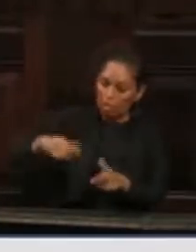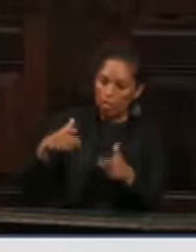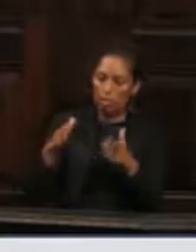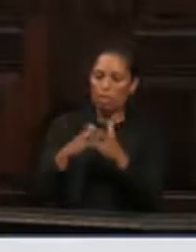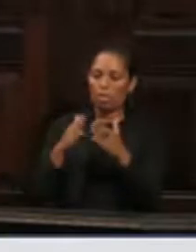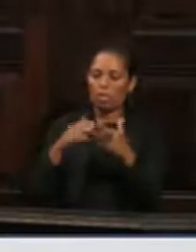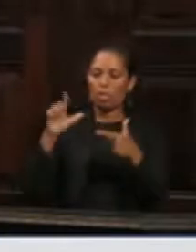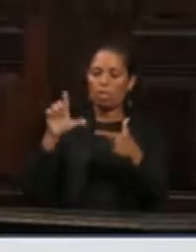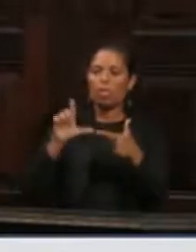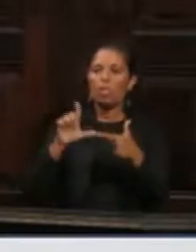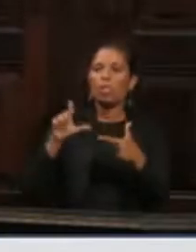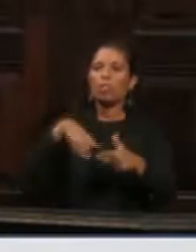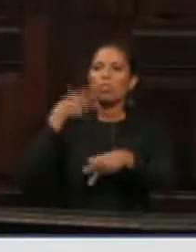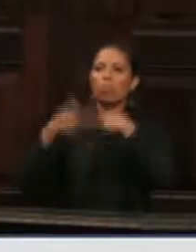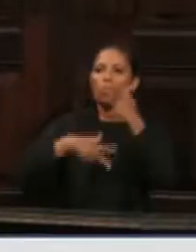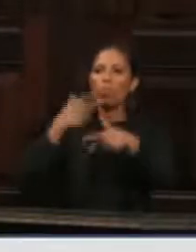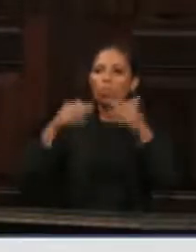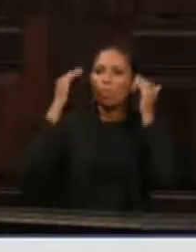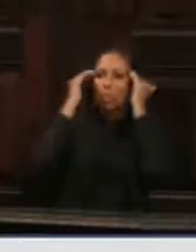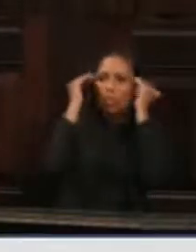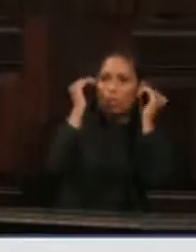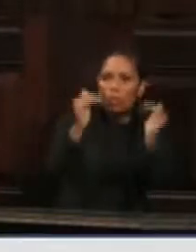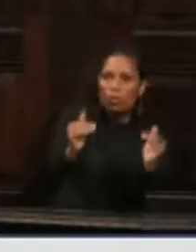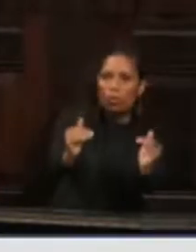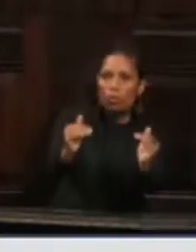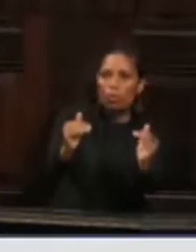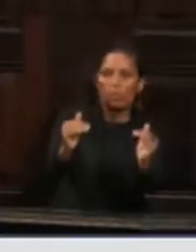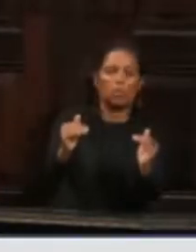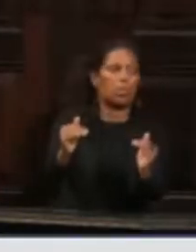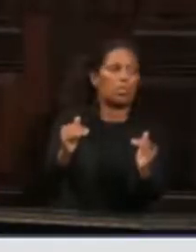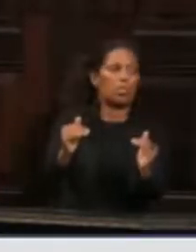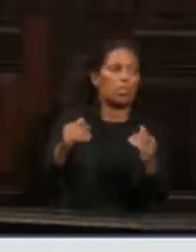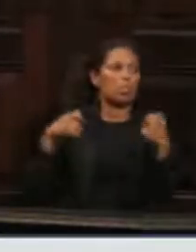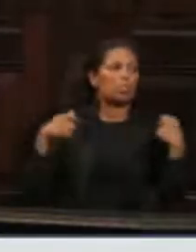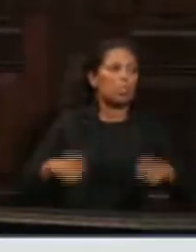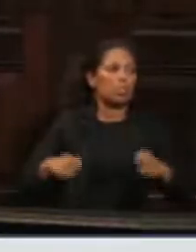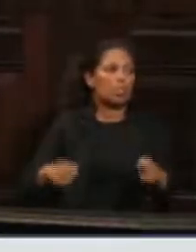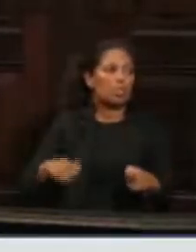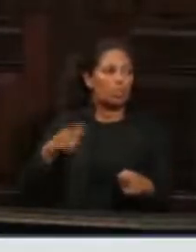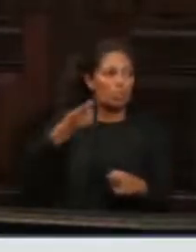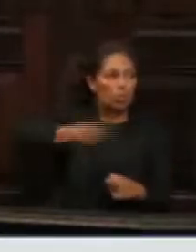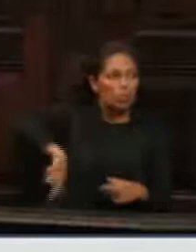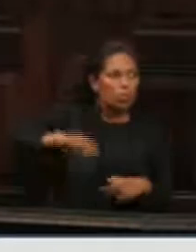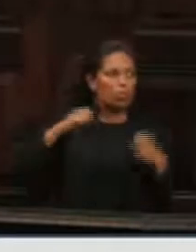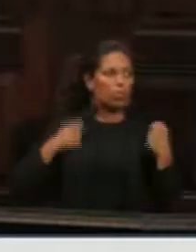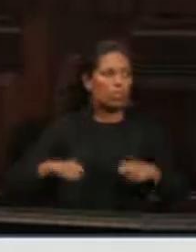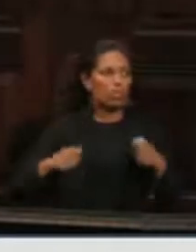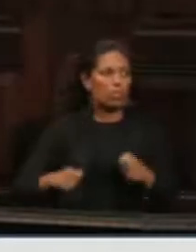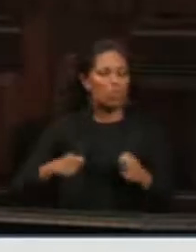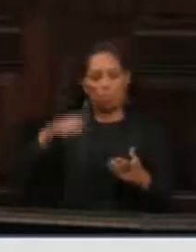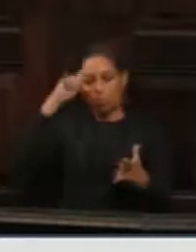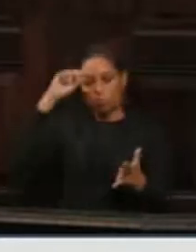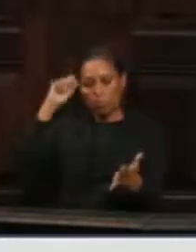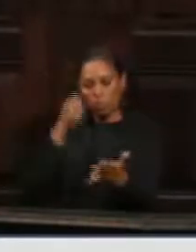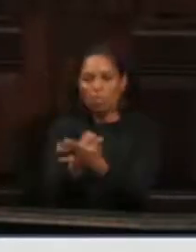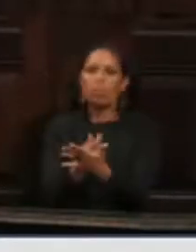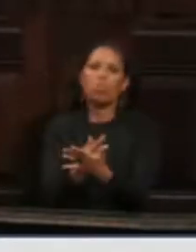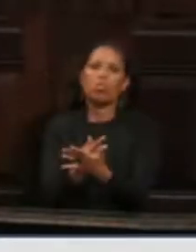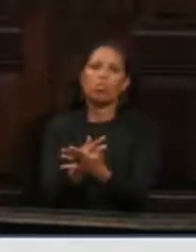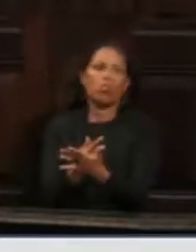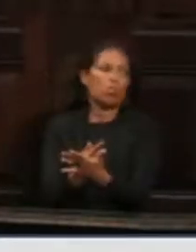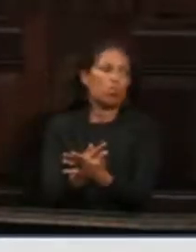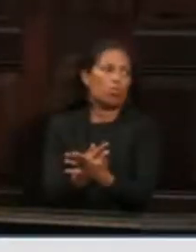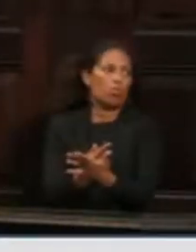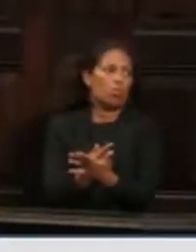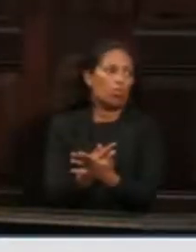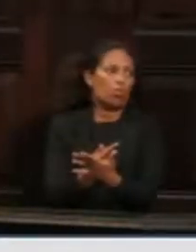se posicionar, ser respeitada essa independência dos três poderes, mas a gente precisa entender que alguma decisão precisa ser tomada. Não dá